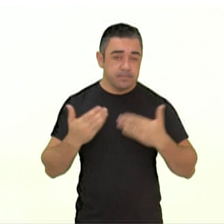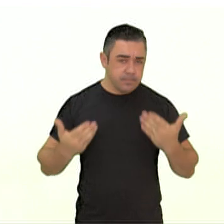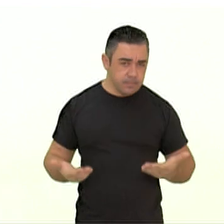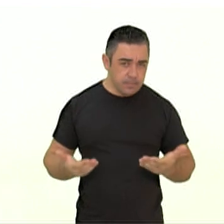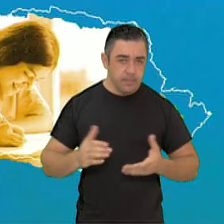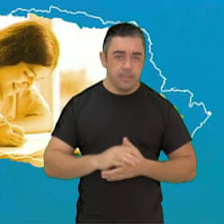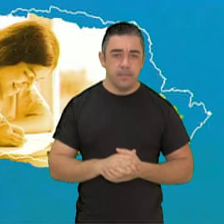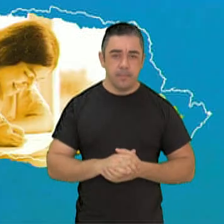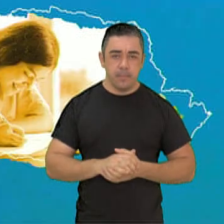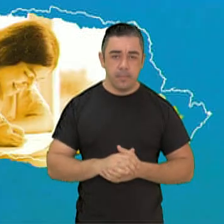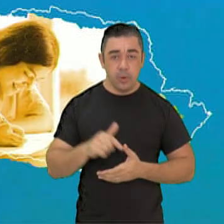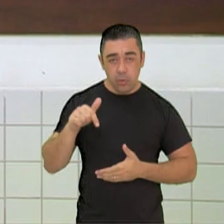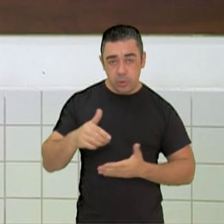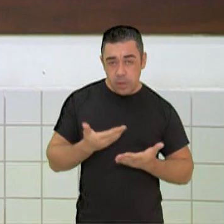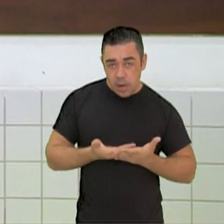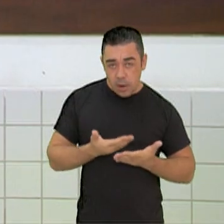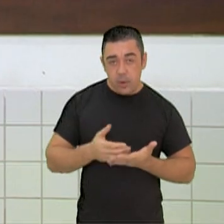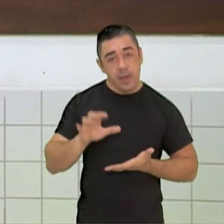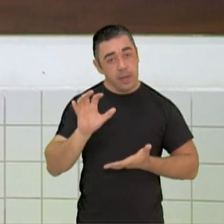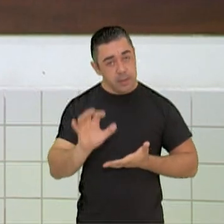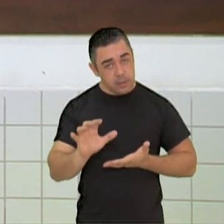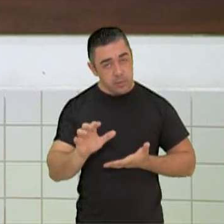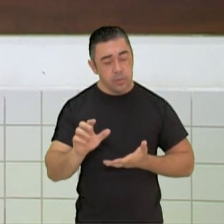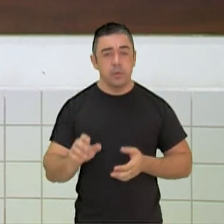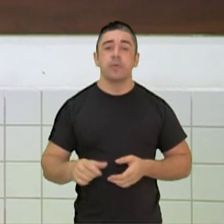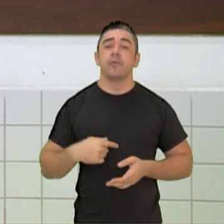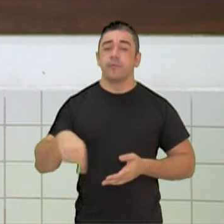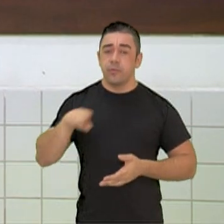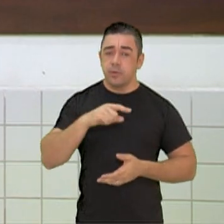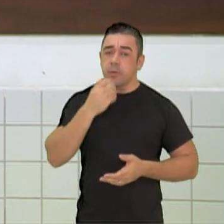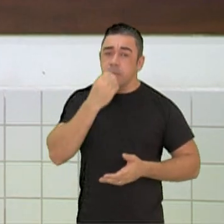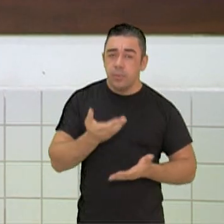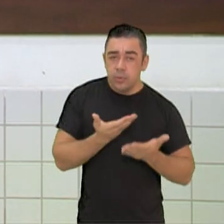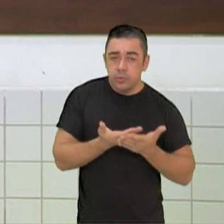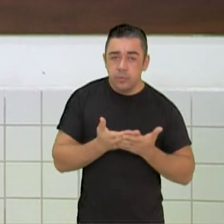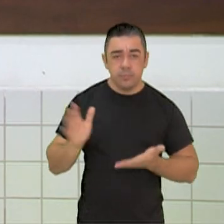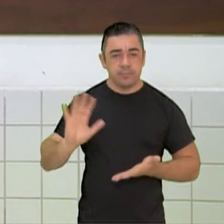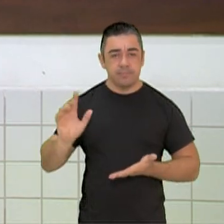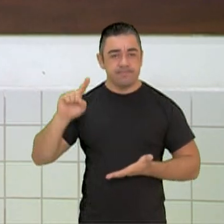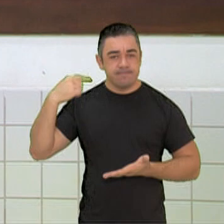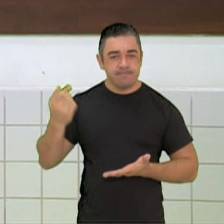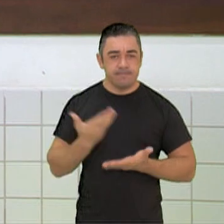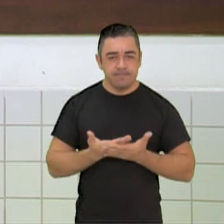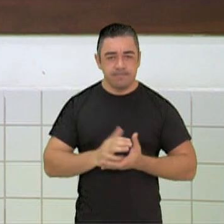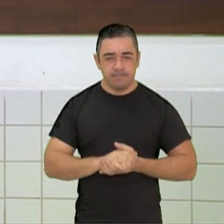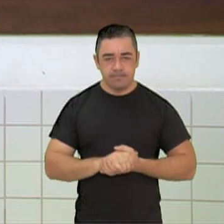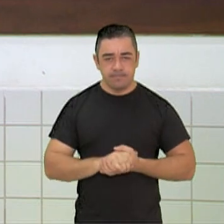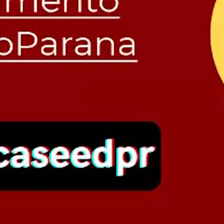pessoal, para a aula de hoje era isso. Desejo a todos vocês bons estudos e até a próxima.